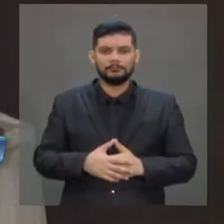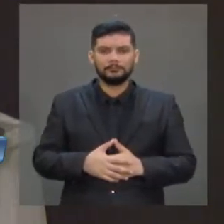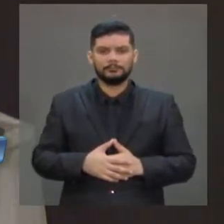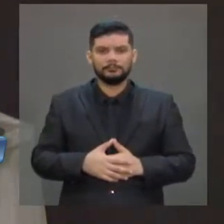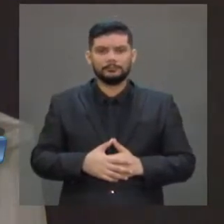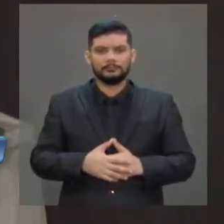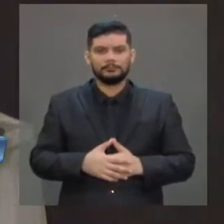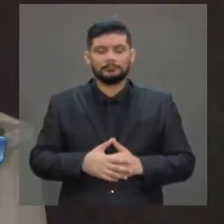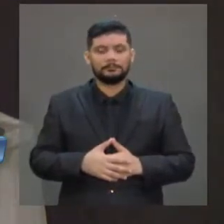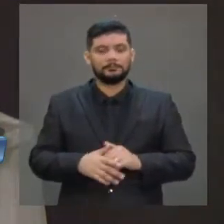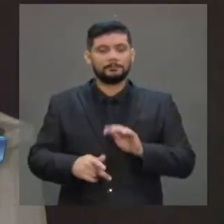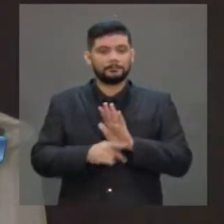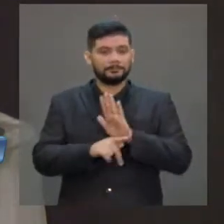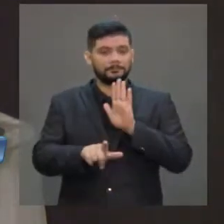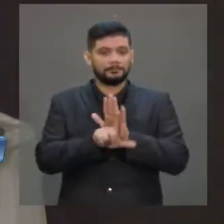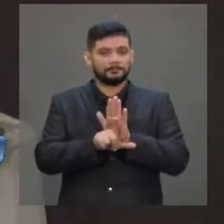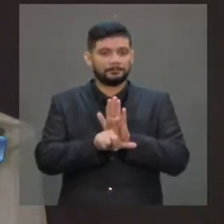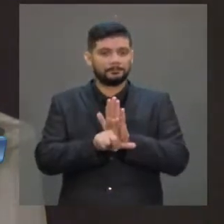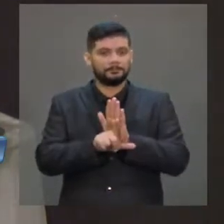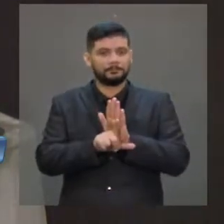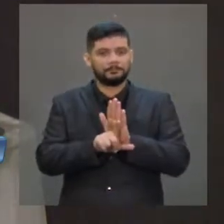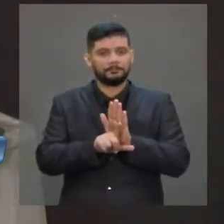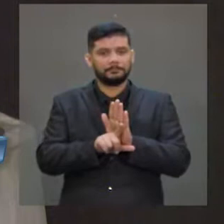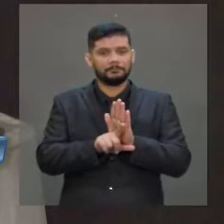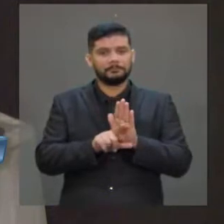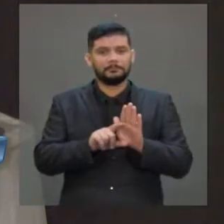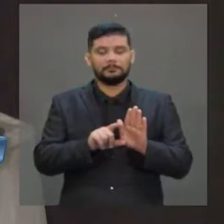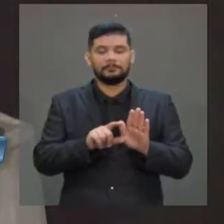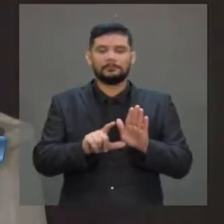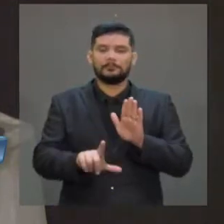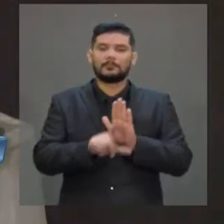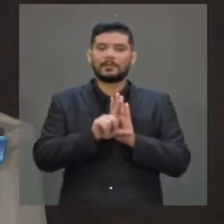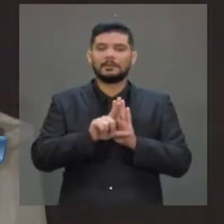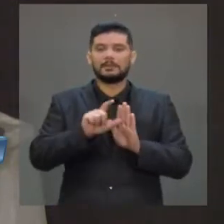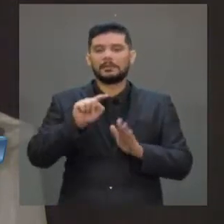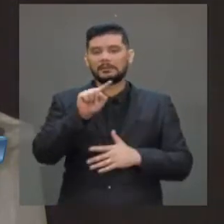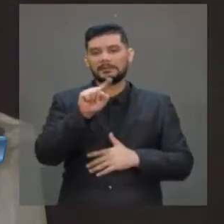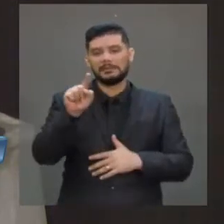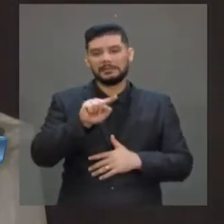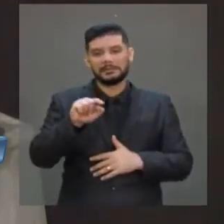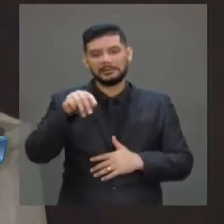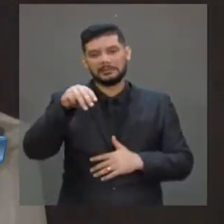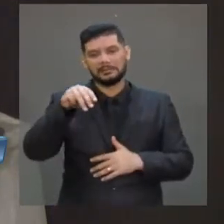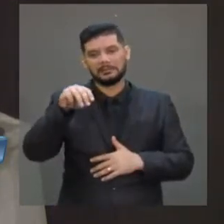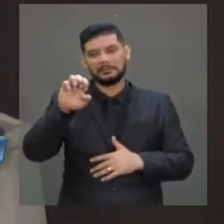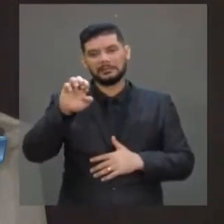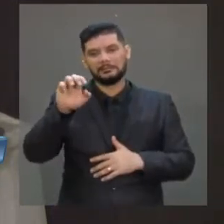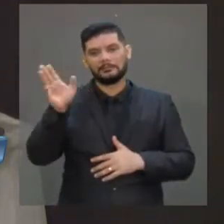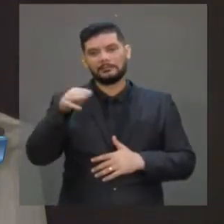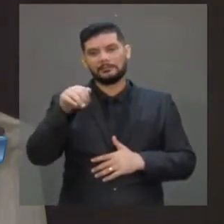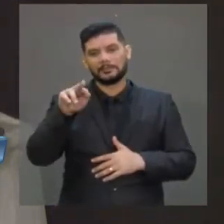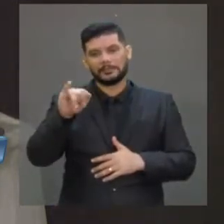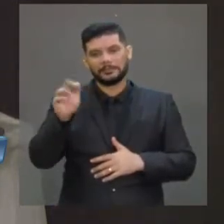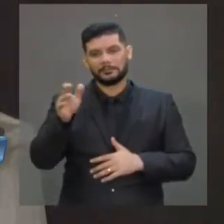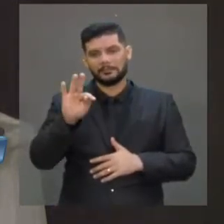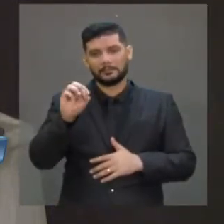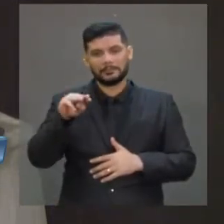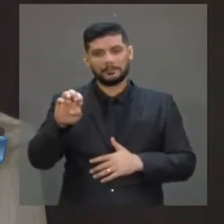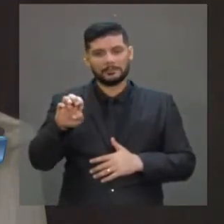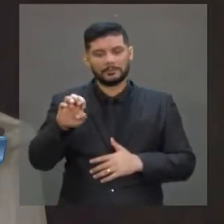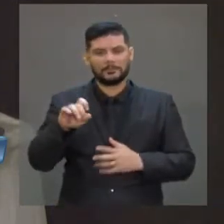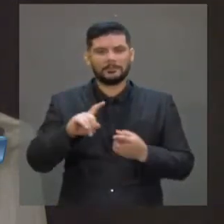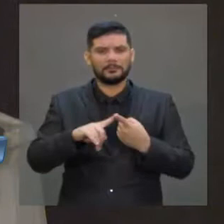Esse nosso projeto de lei, que deu origem à lei Zé Maria do Tomé, que é de nossa autoria, minha, deputado Elmano, deputado Joaquim